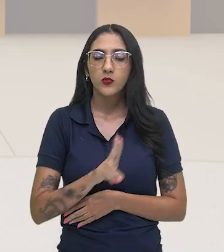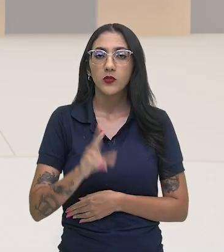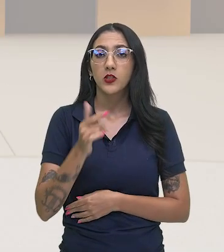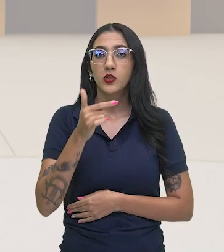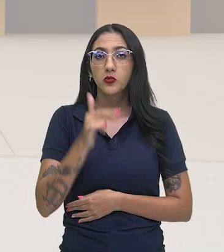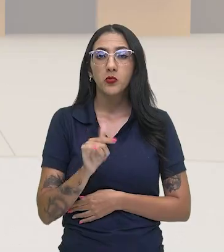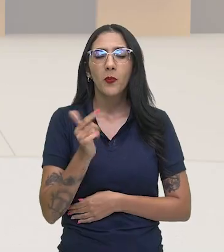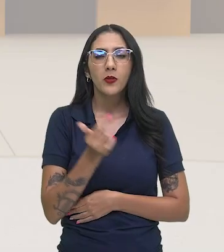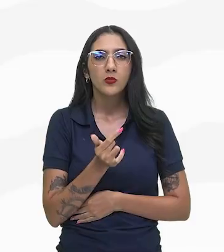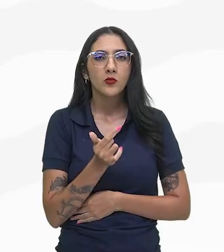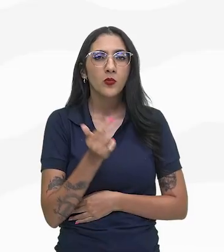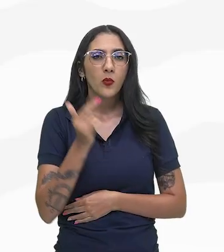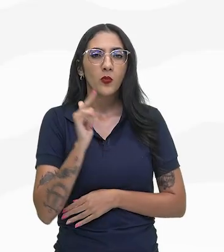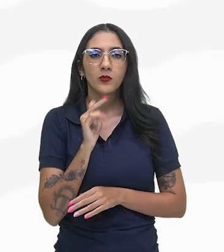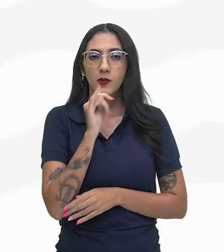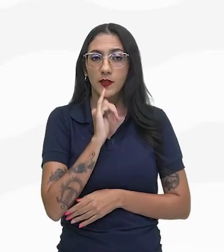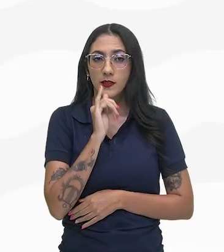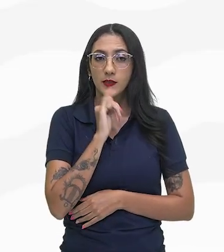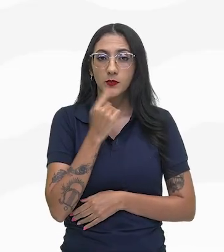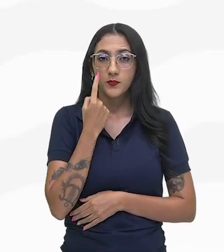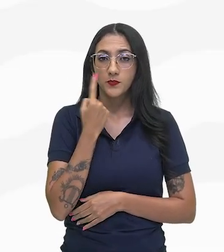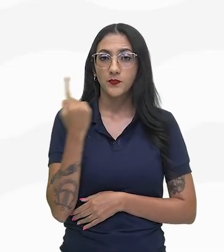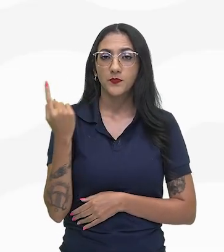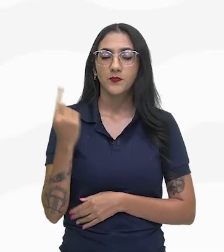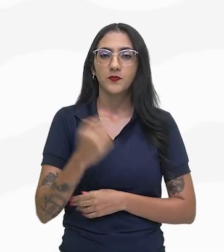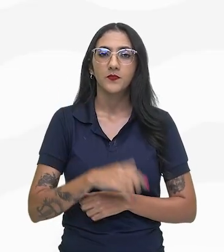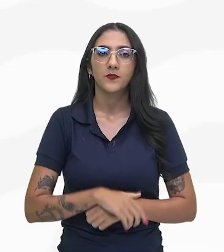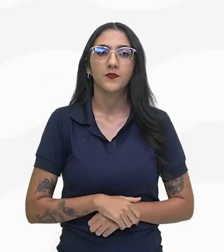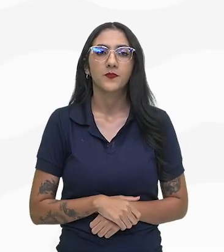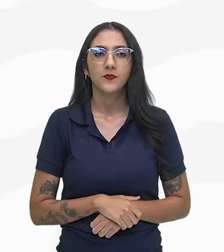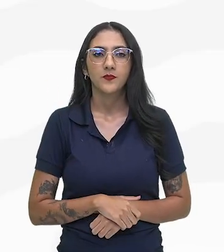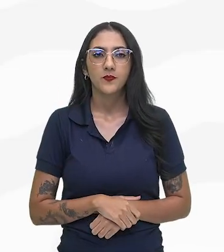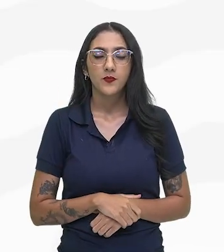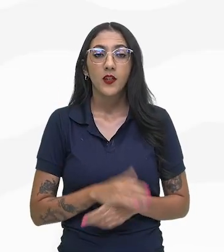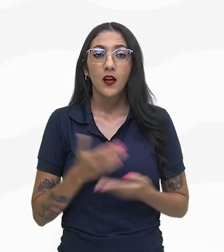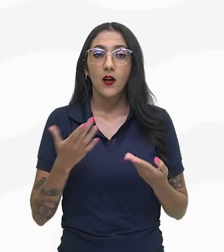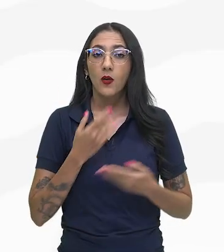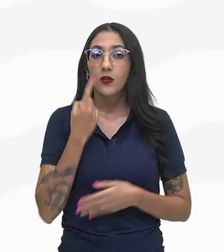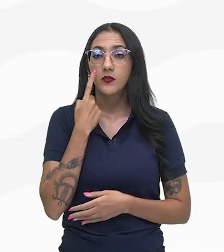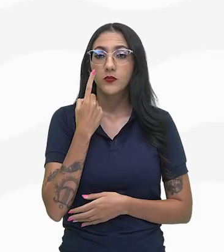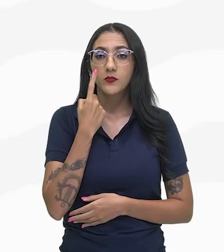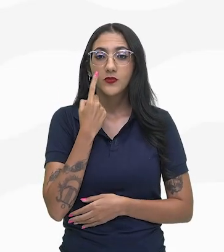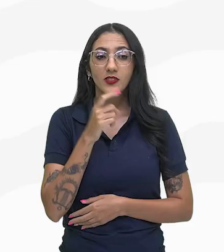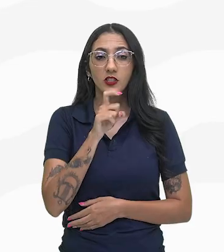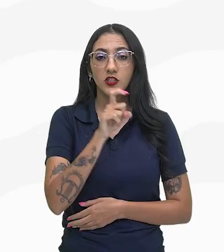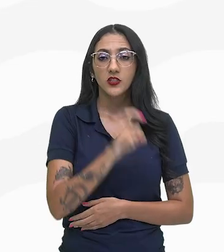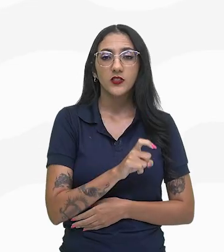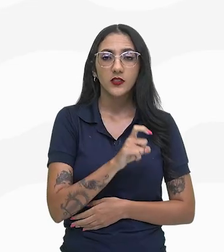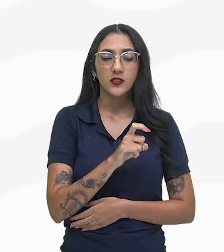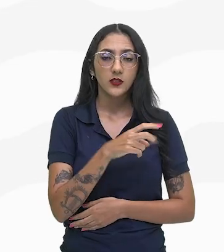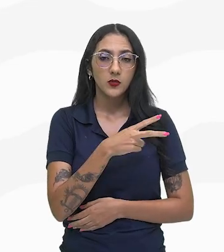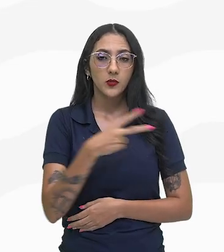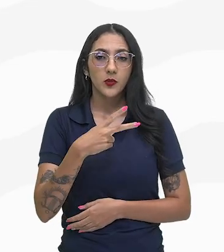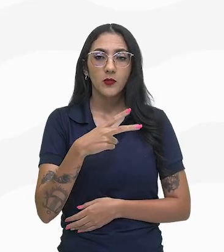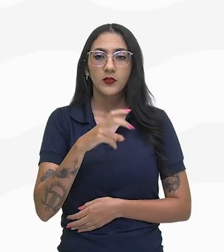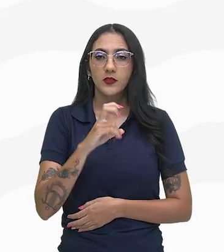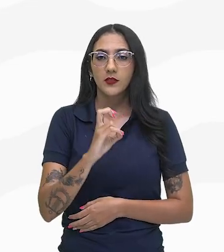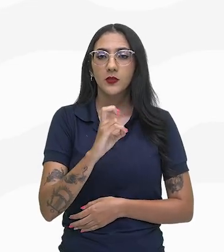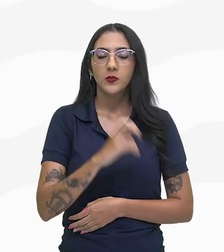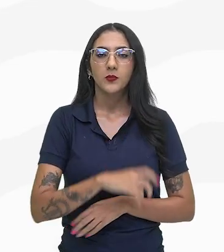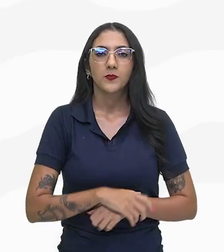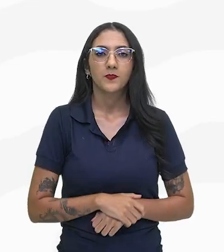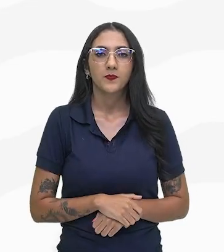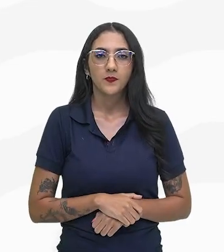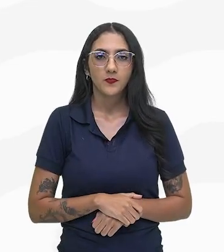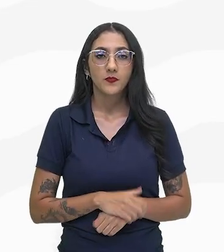outro valor numérico, tá? Aparecendo aí na tela para vocês. Agora, a gente vai calcular para x igual a 5. Ou seja, a gente vai calcular